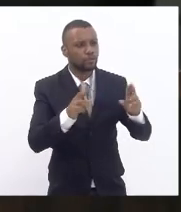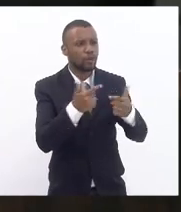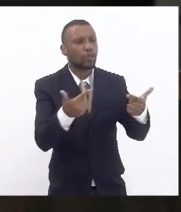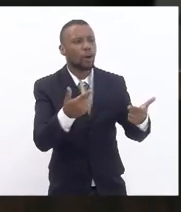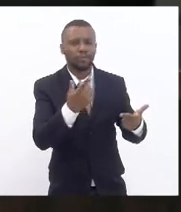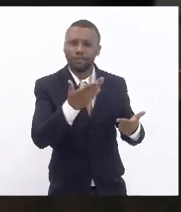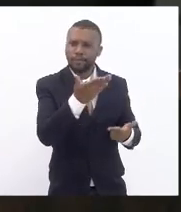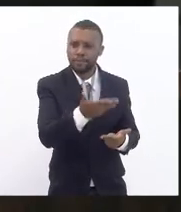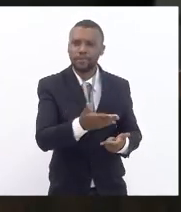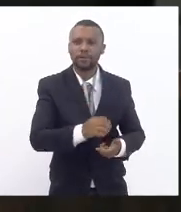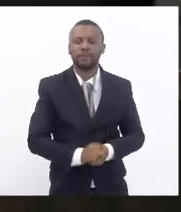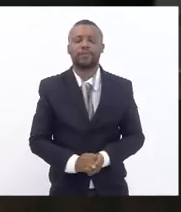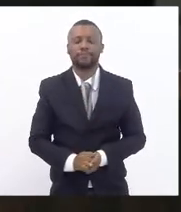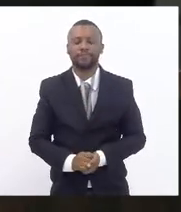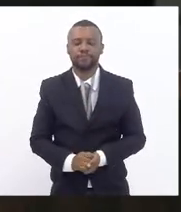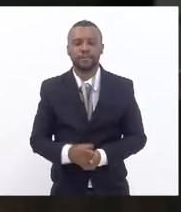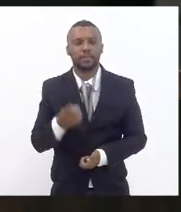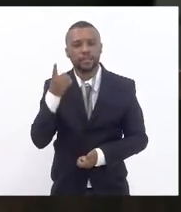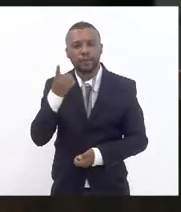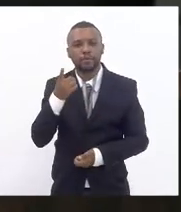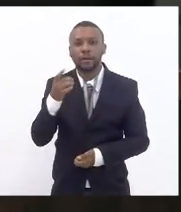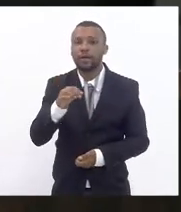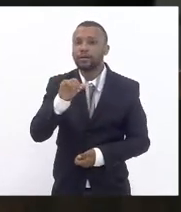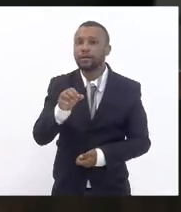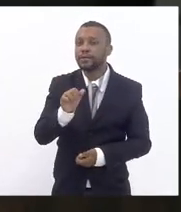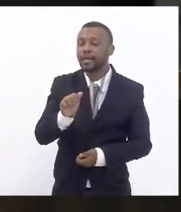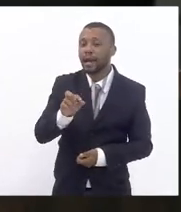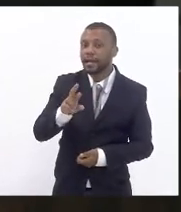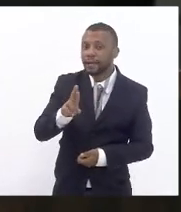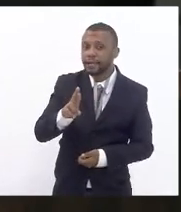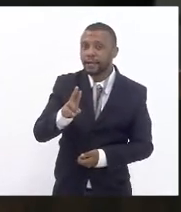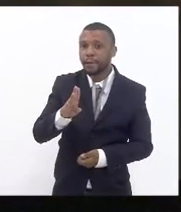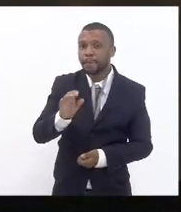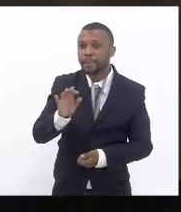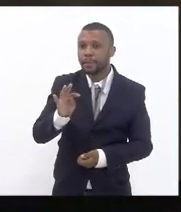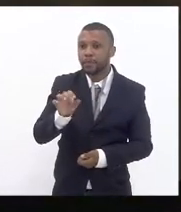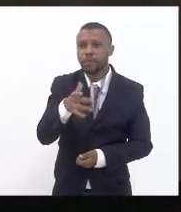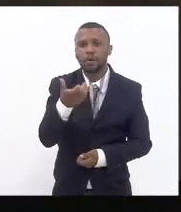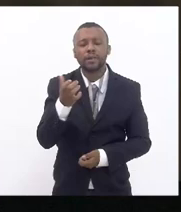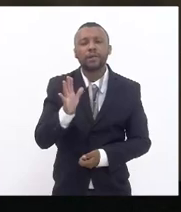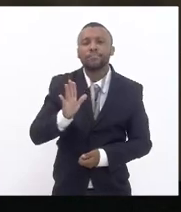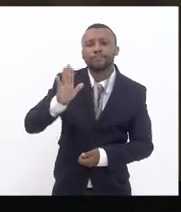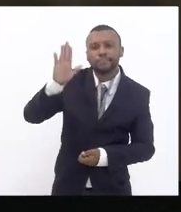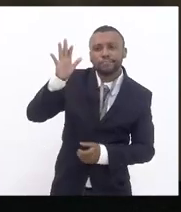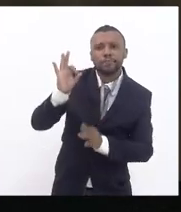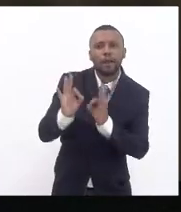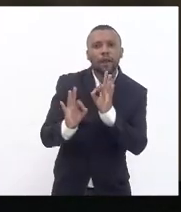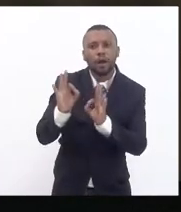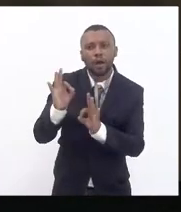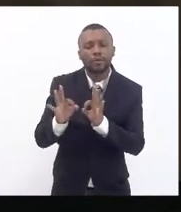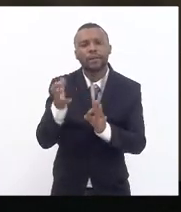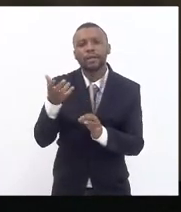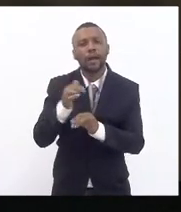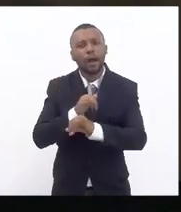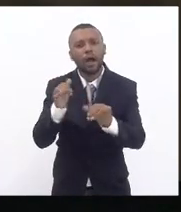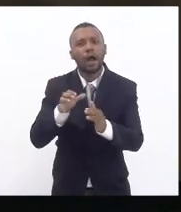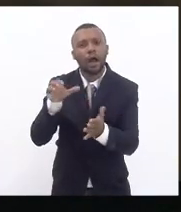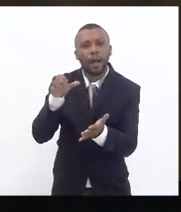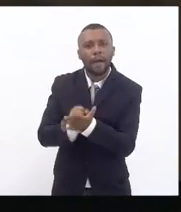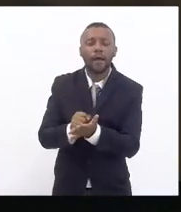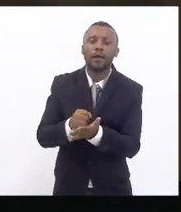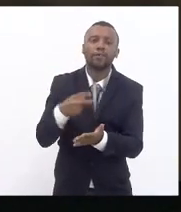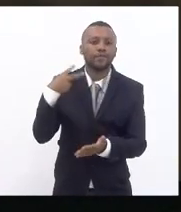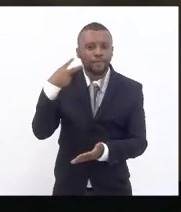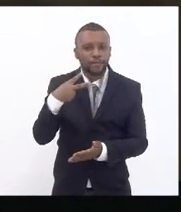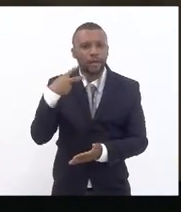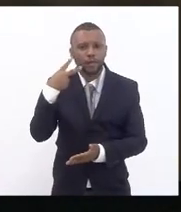Deputado Jair Bittencourt, logo em seguida, deputado Lucinha. Um registro pela ordem, deputado. Desculpa, eu esqueci de registrar só a presença de um vereador também